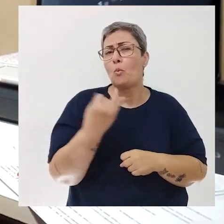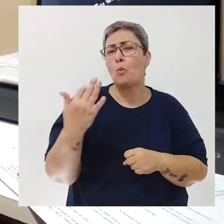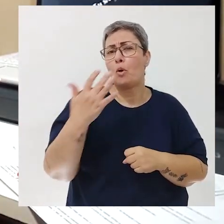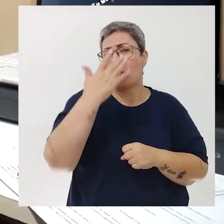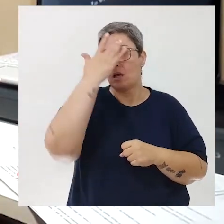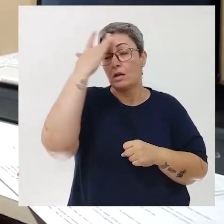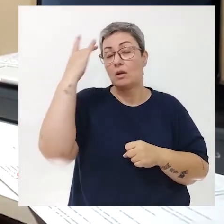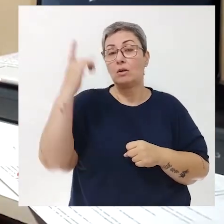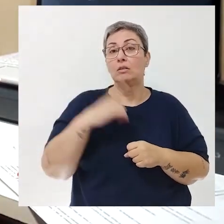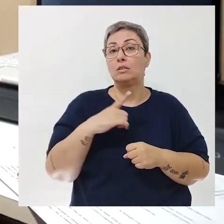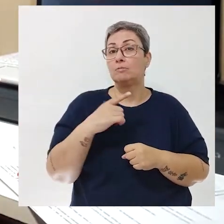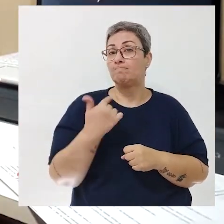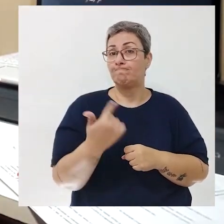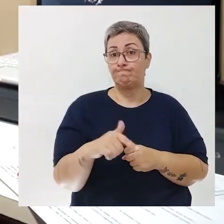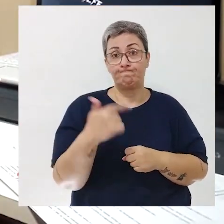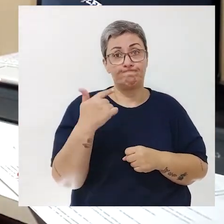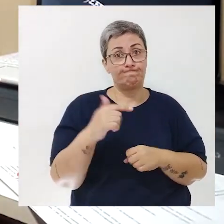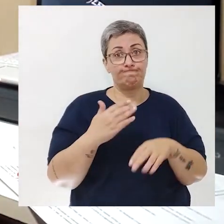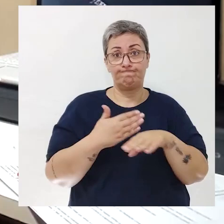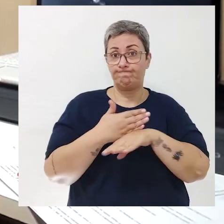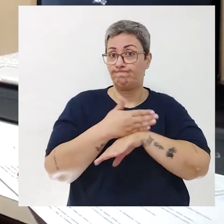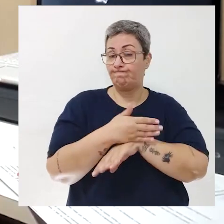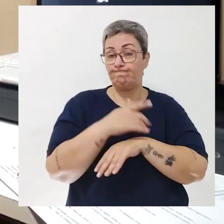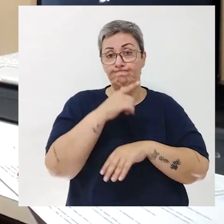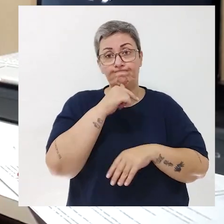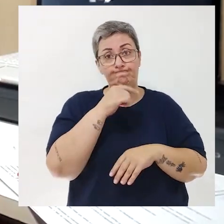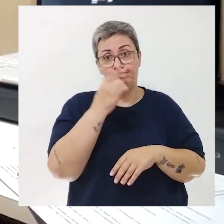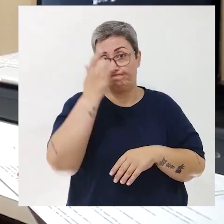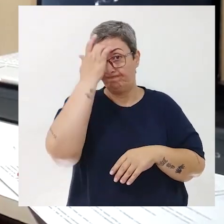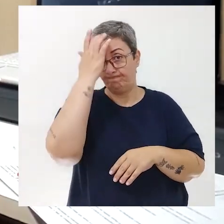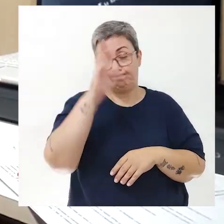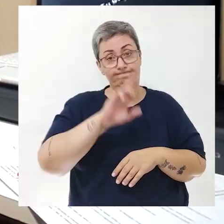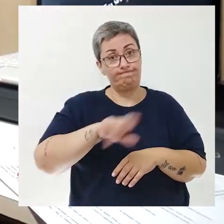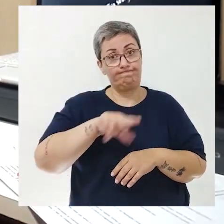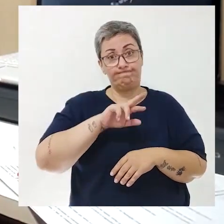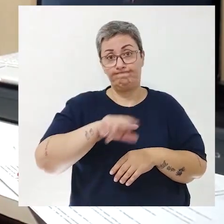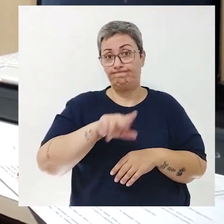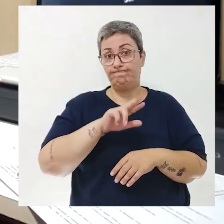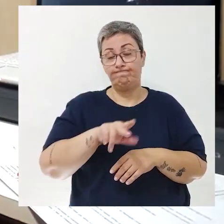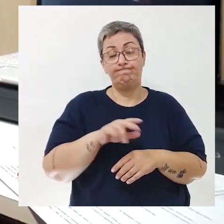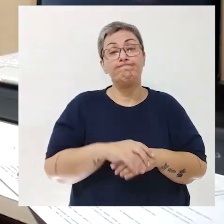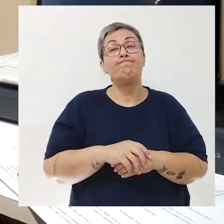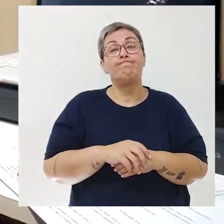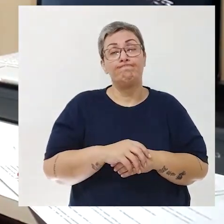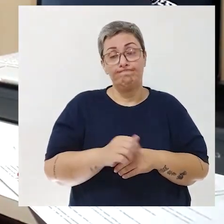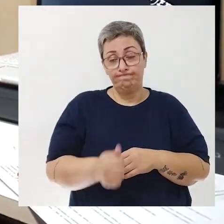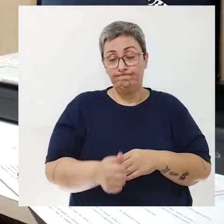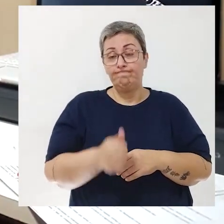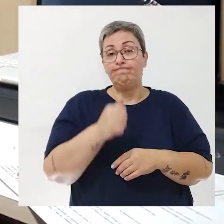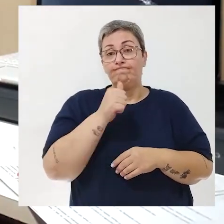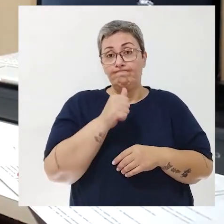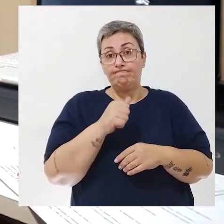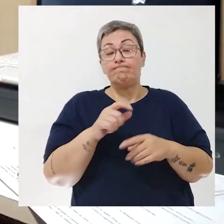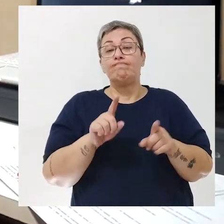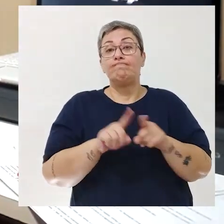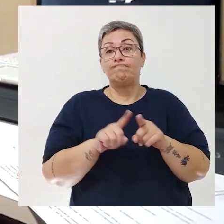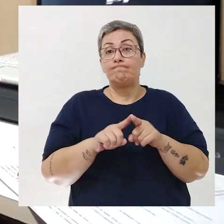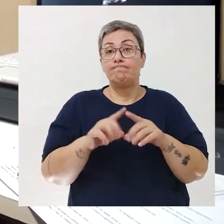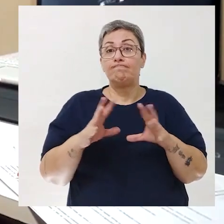de pessoas que não têm acesso fácil, né? Que não tem fácil acesso à água